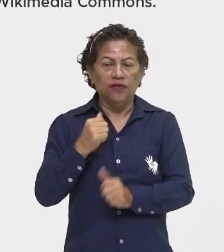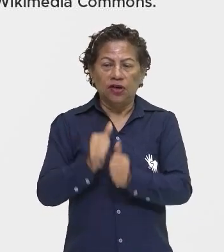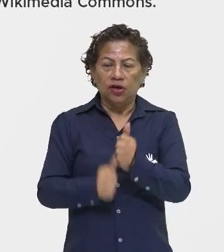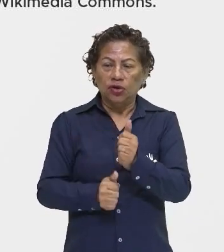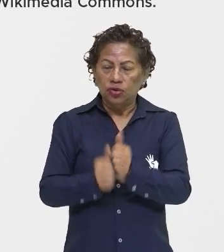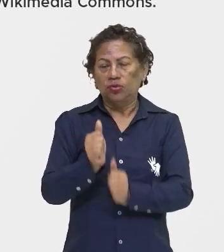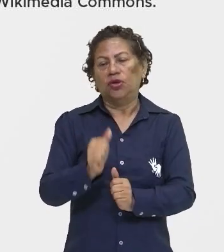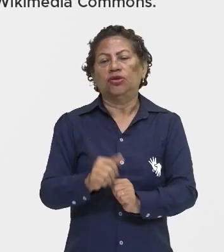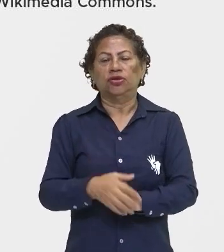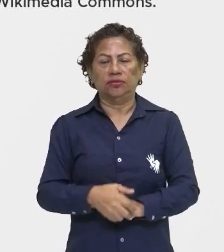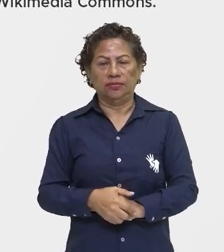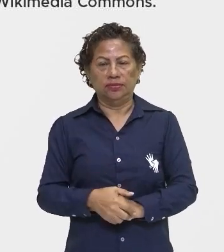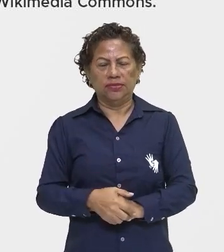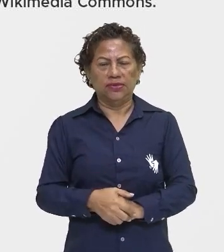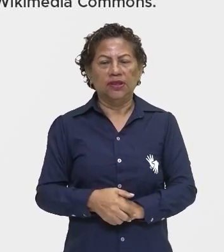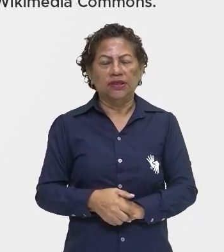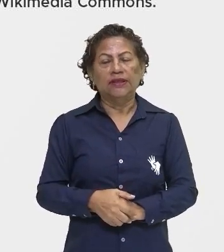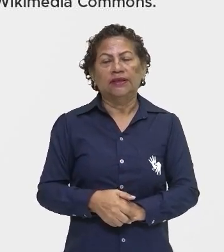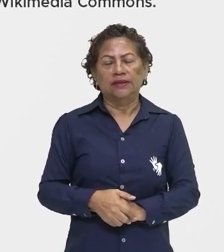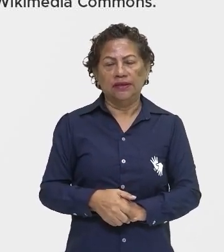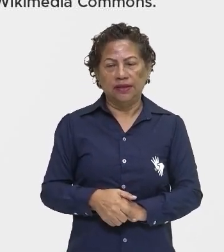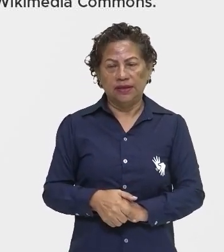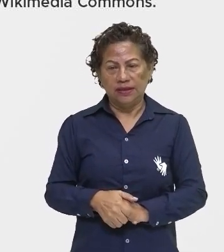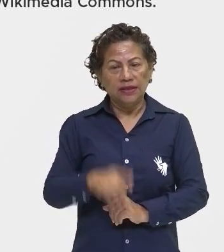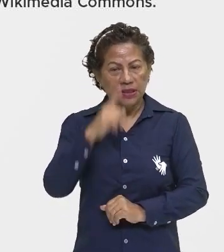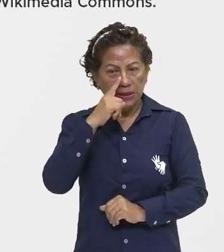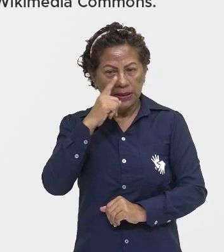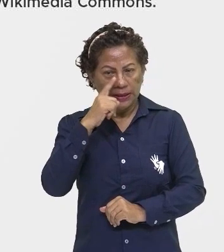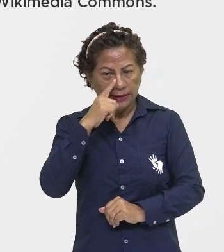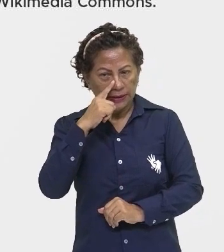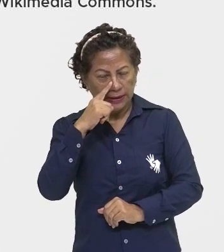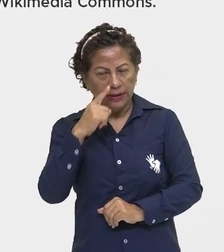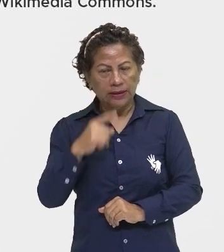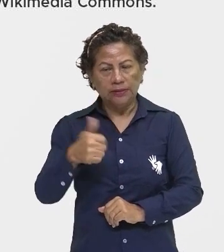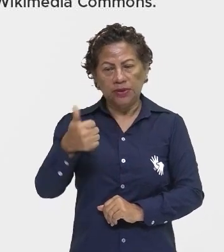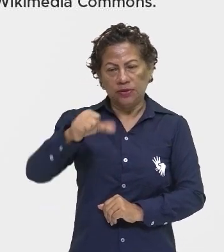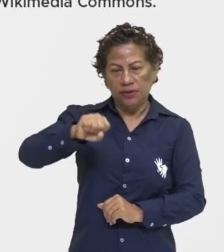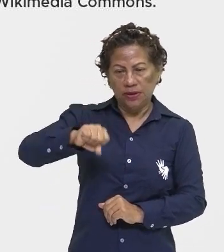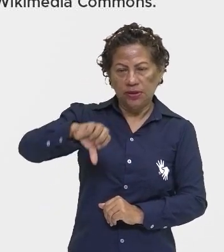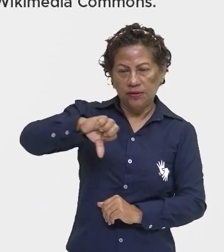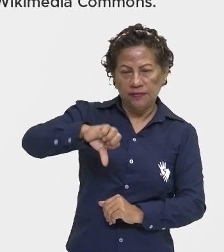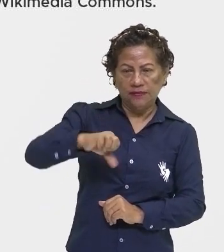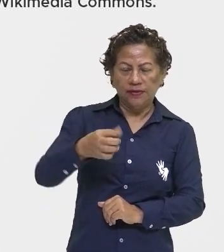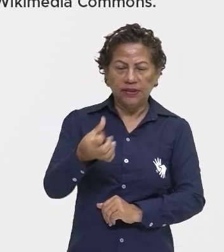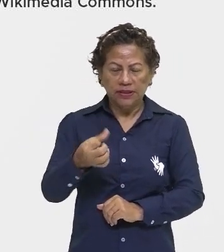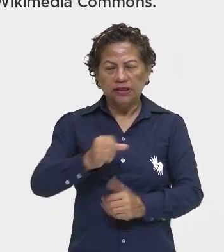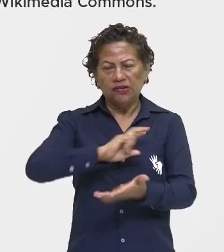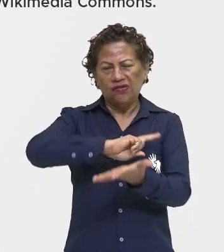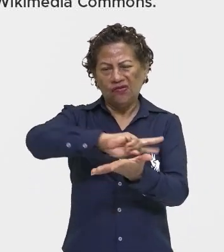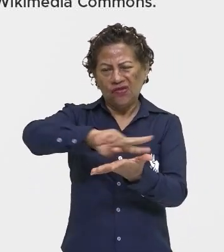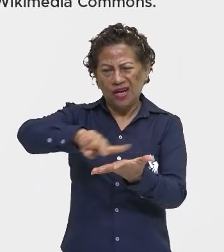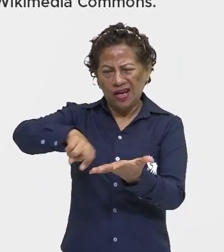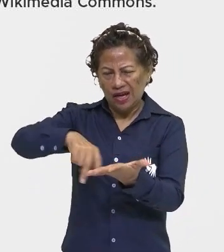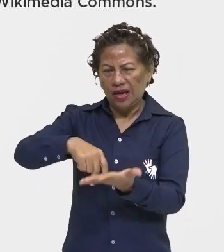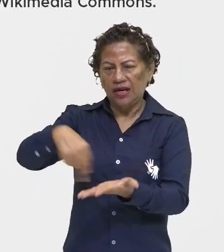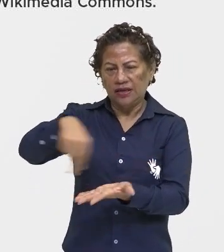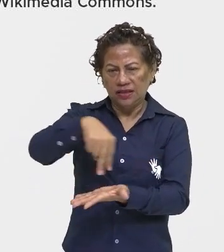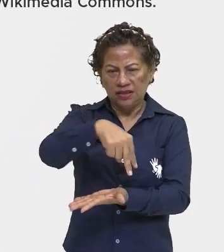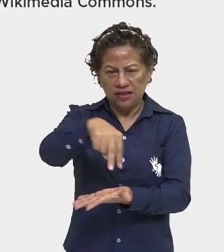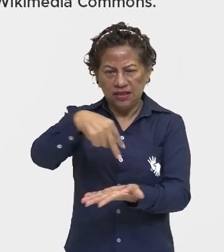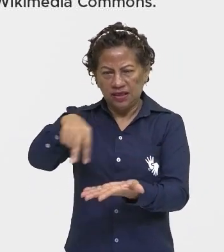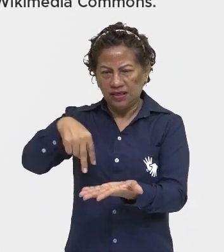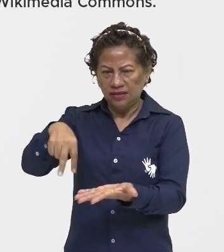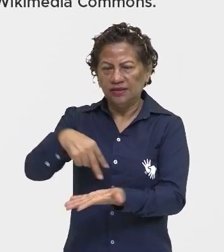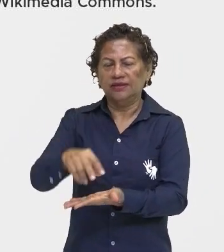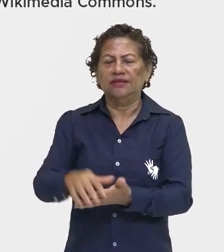da Grécia em 1896, onde foi celebrado com vários tipos de danças da época. Então, a dança,